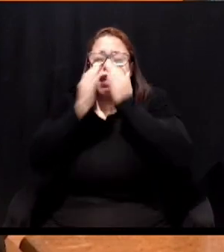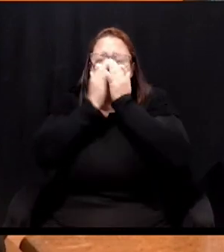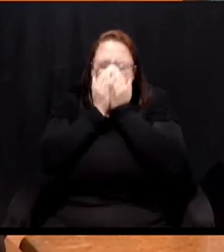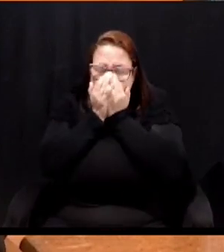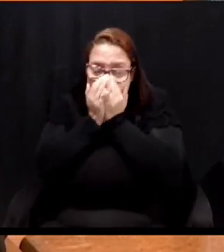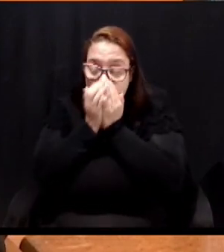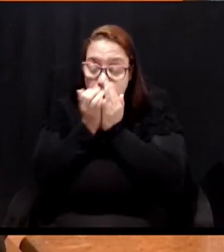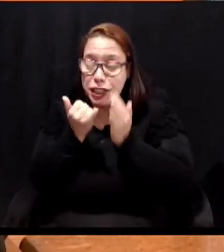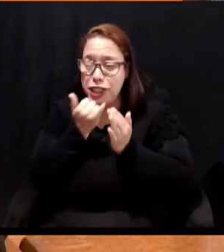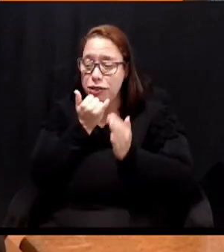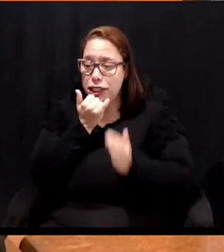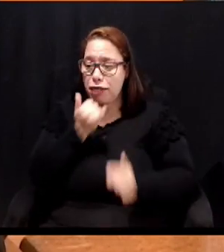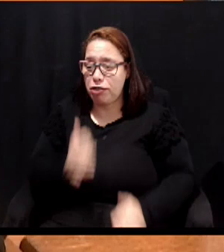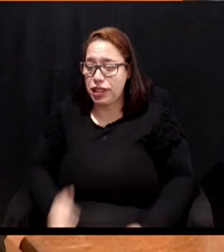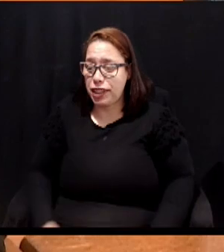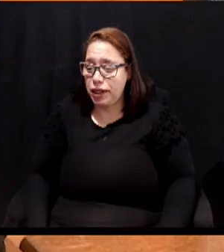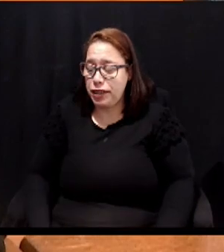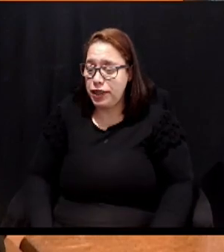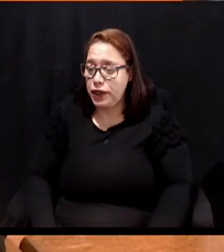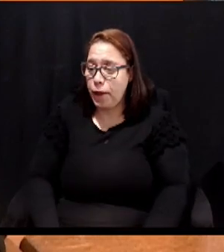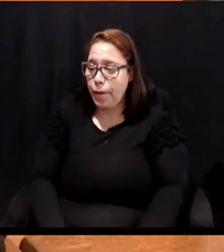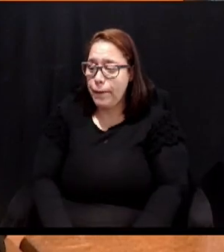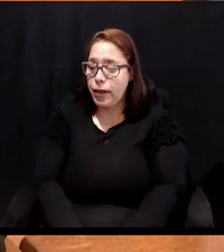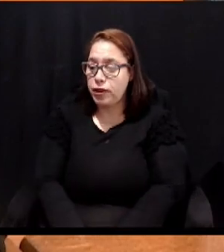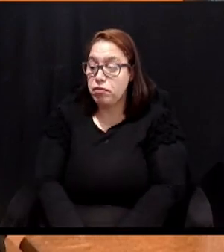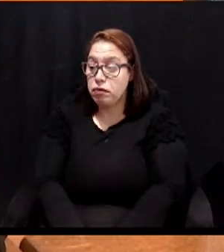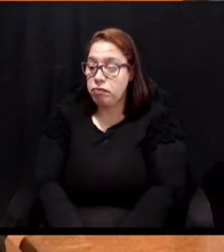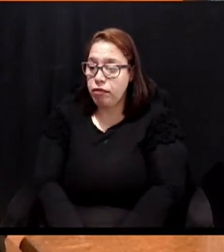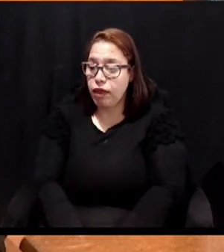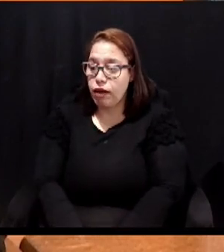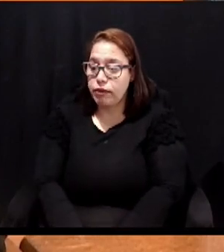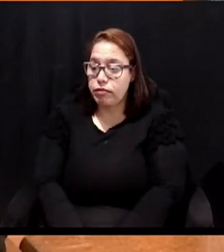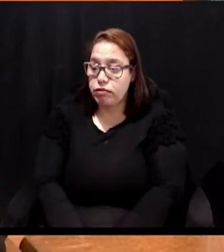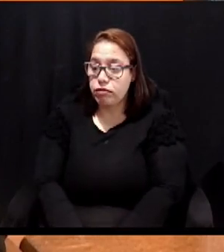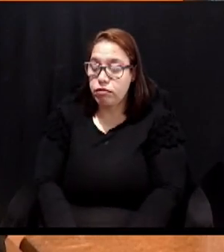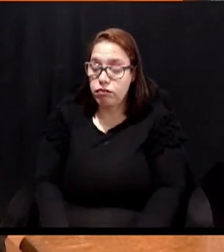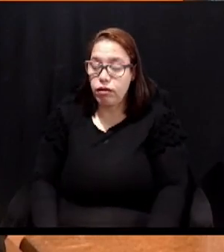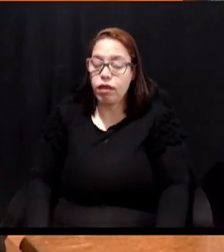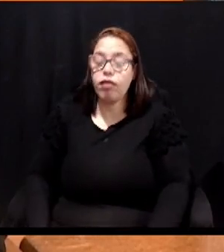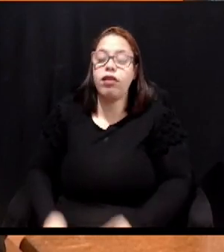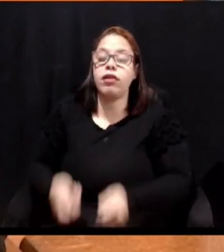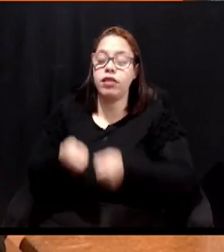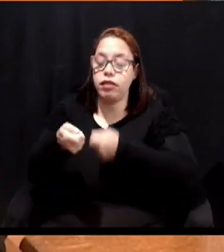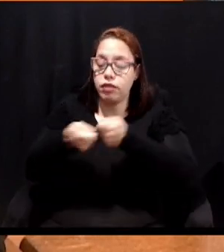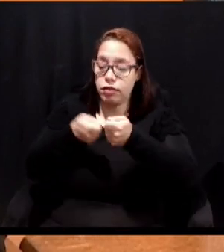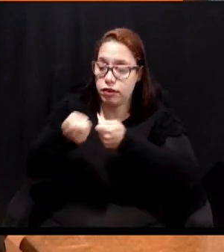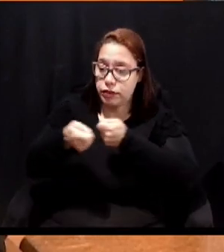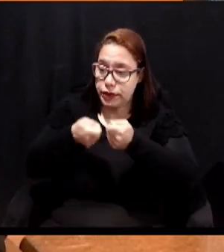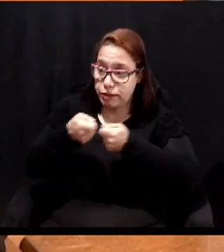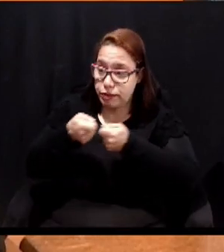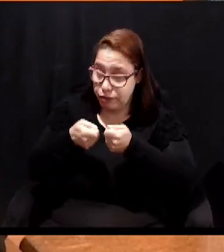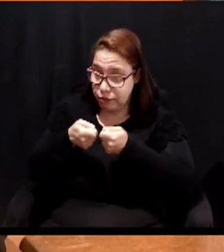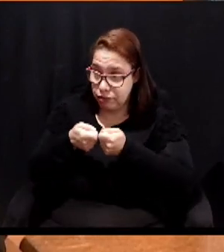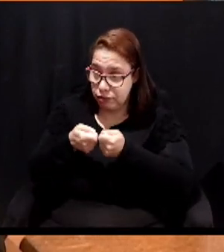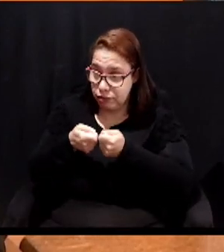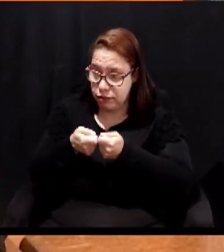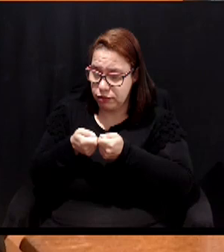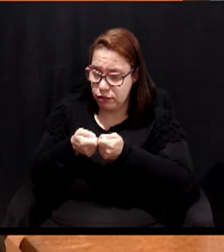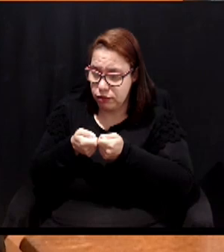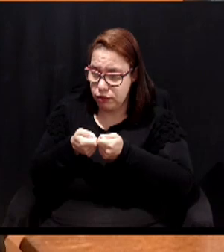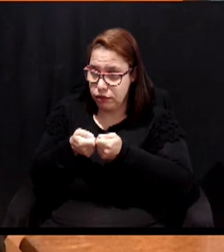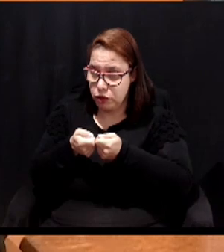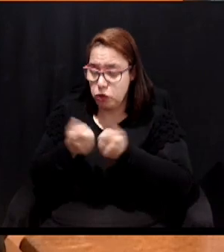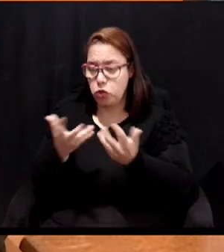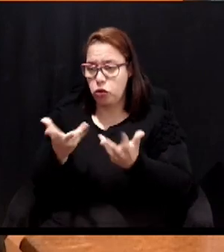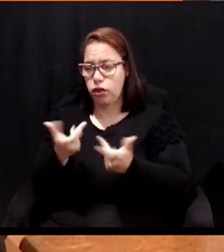do Haiti, né? Então, e isso tem que ter um controle, um controle com qualidade, né? Você